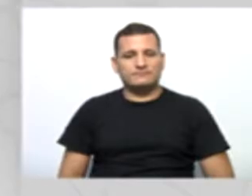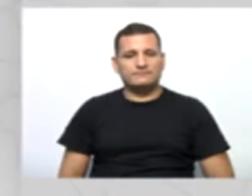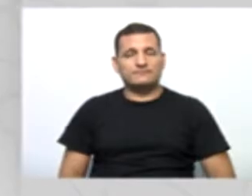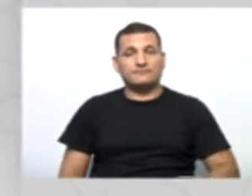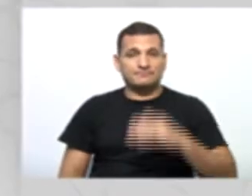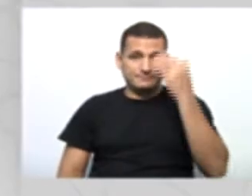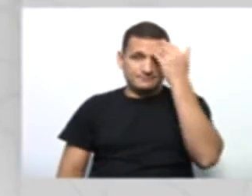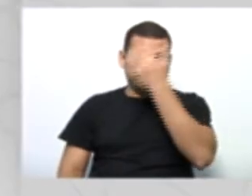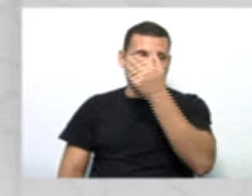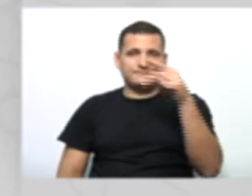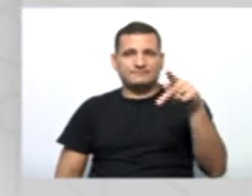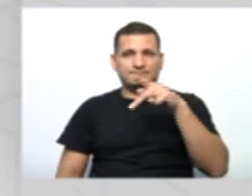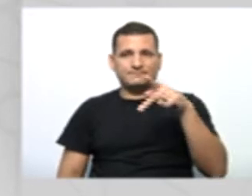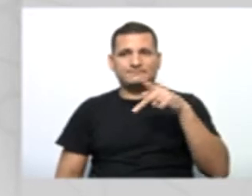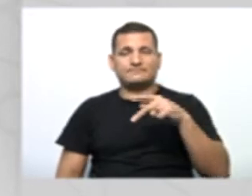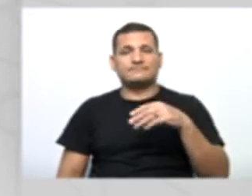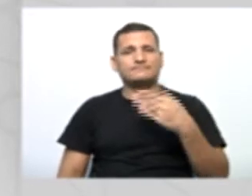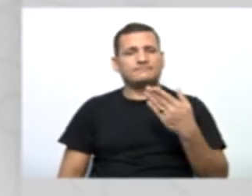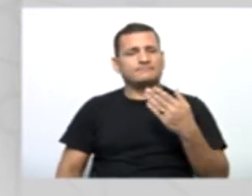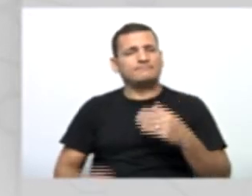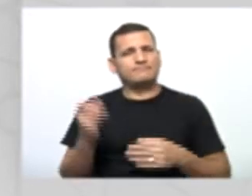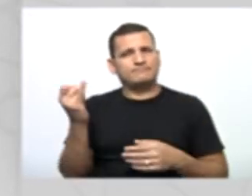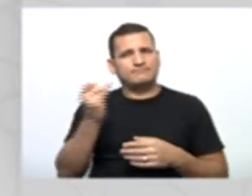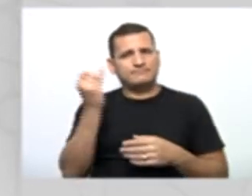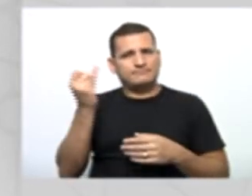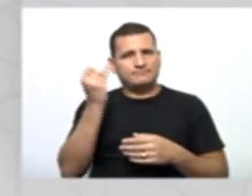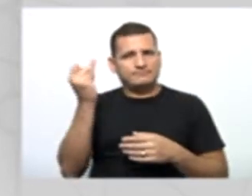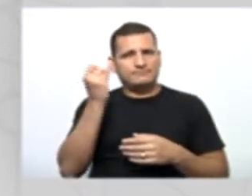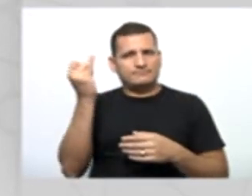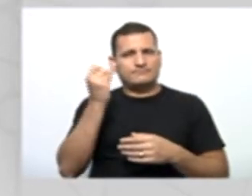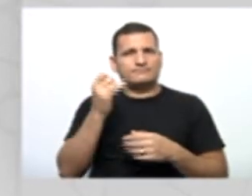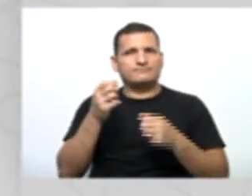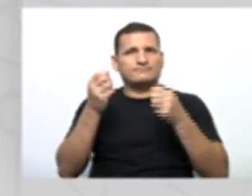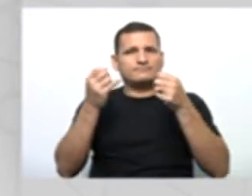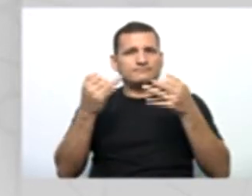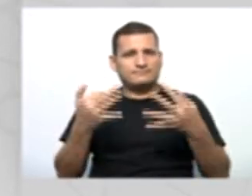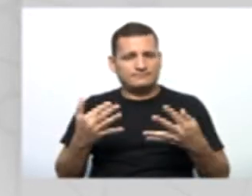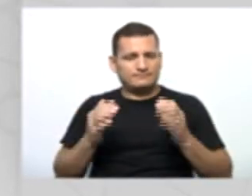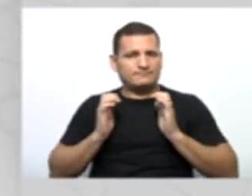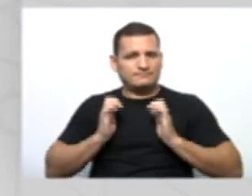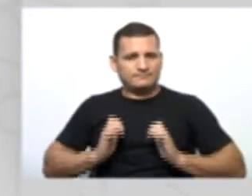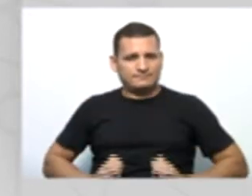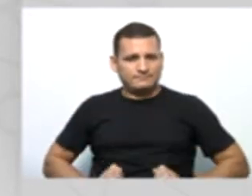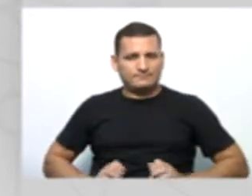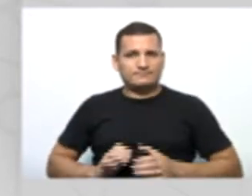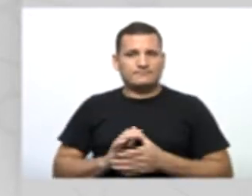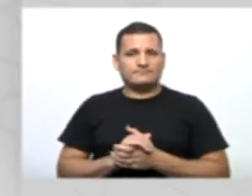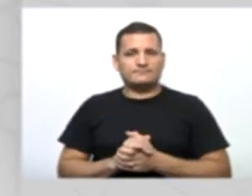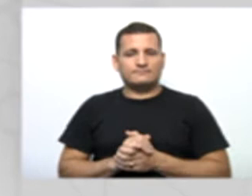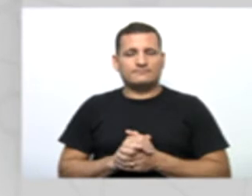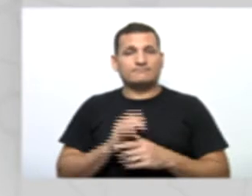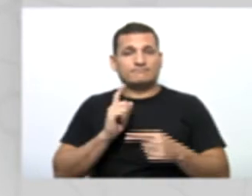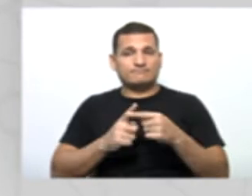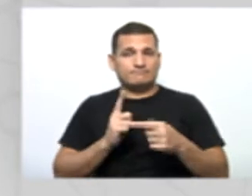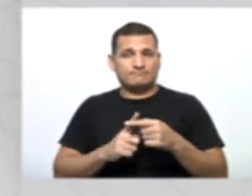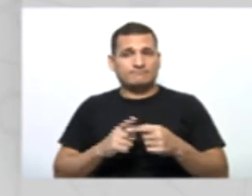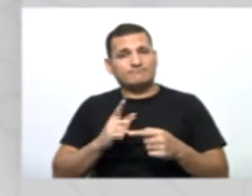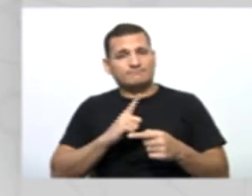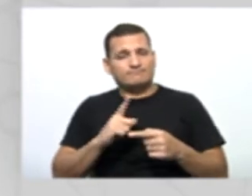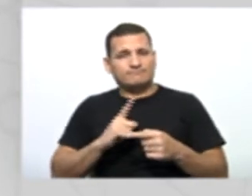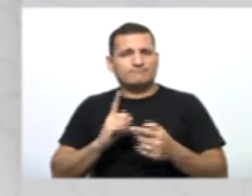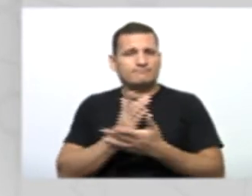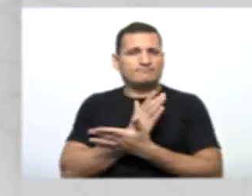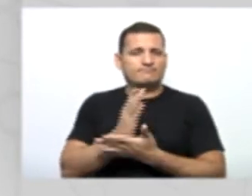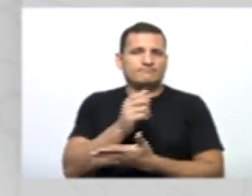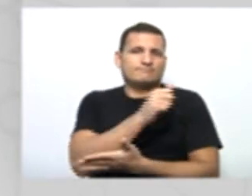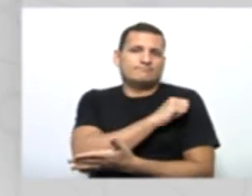Wesley. E é importante, professor Wesley, nós falarmos sobre a questão da ética, porque nós temos muitos alunos, quando eles vão